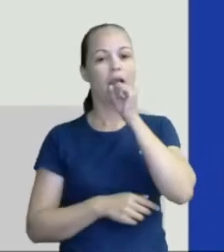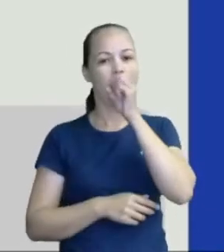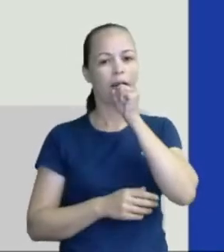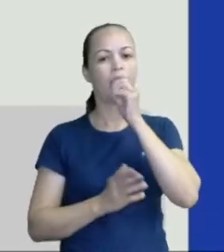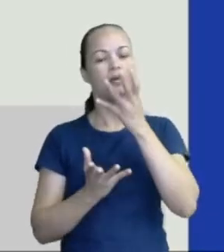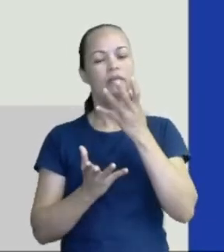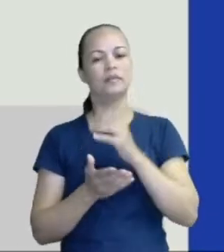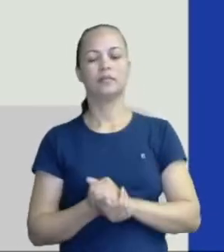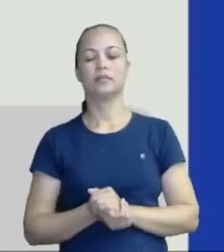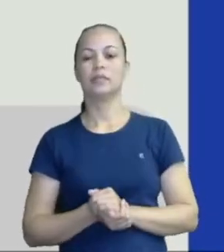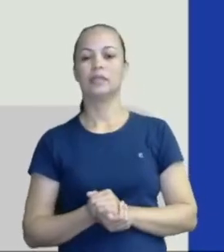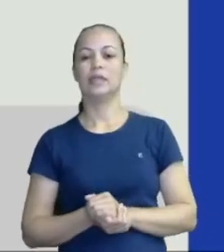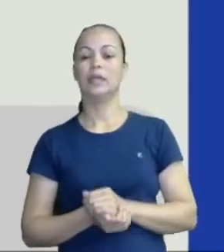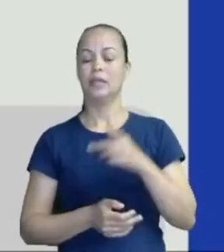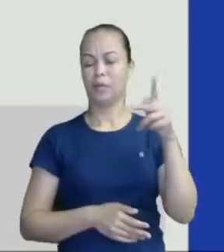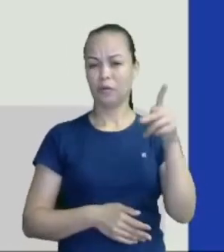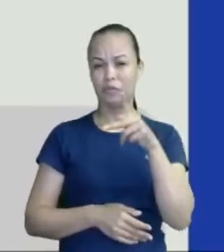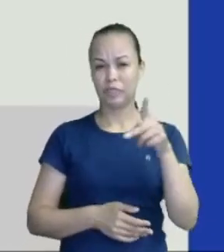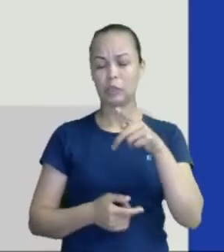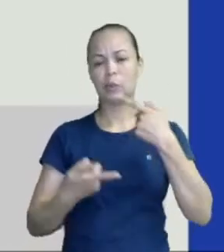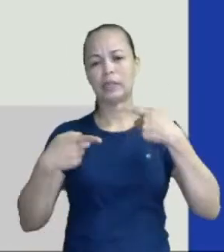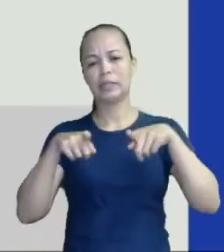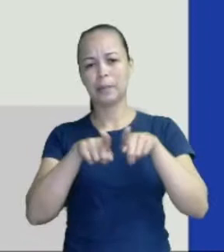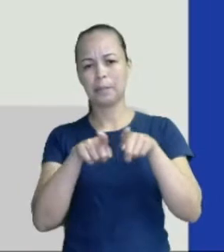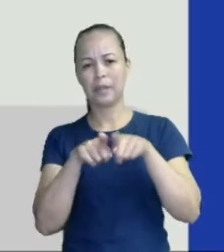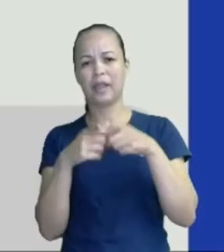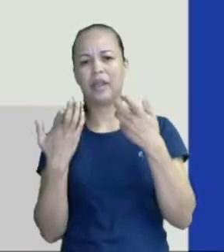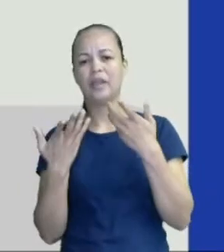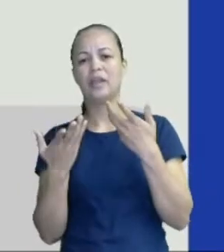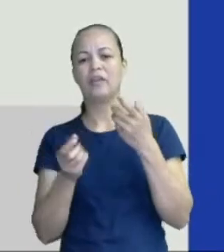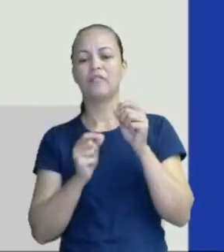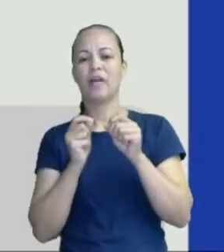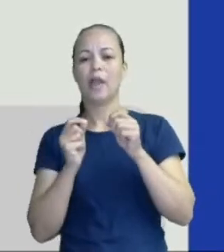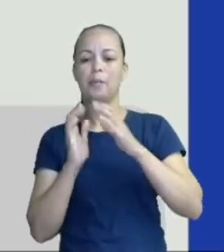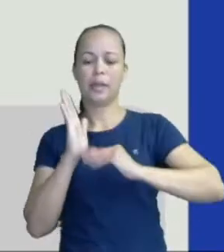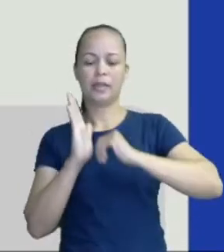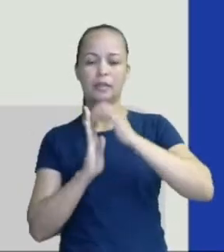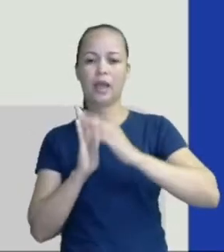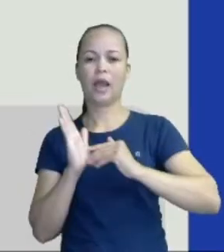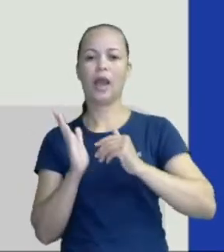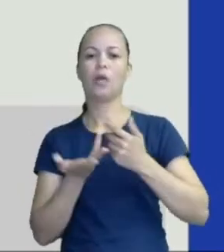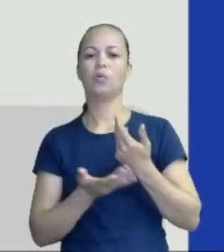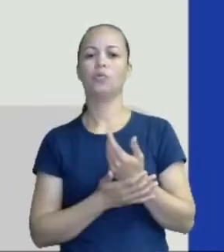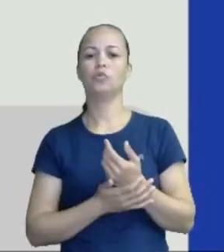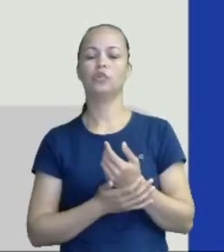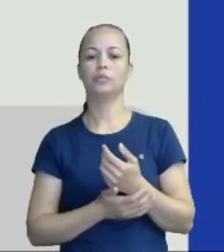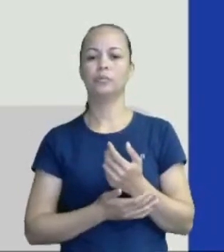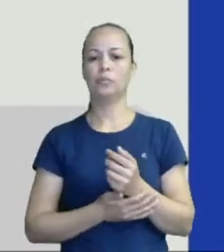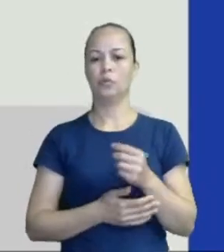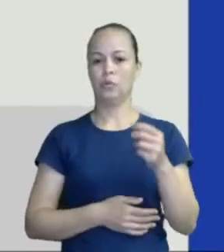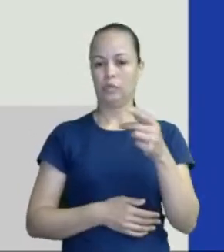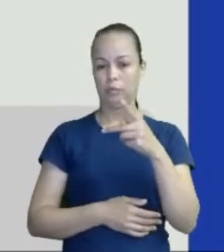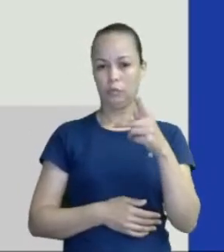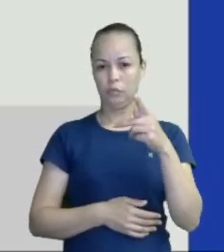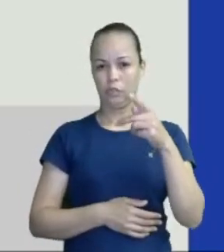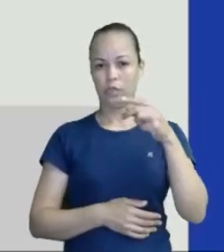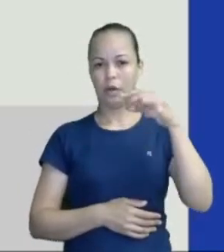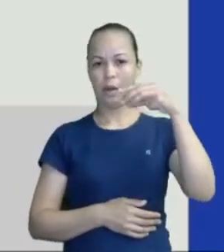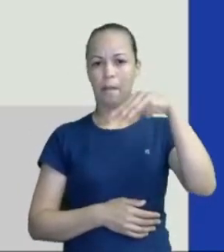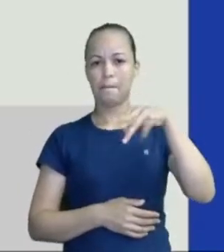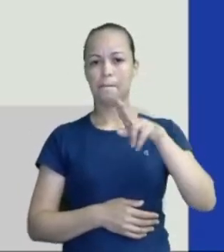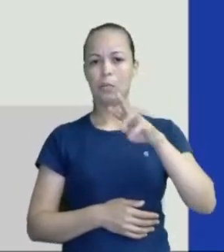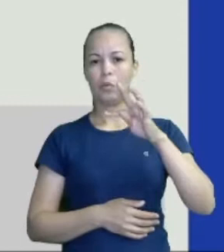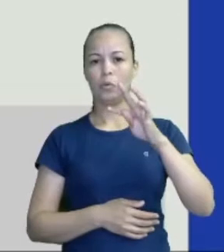laranja. E tia Tati também vai pintar os múltiplos de 3, os múltiplos de 5 e